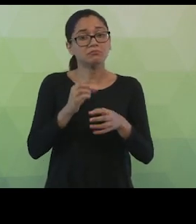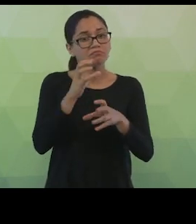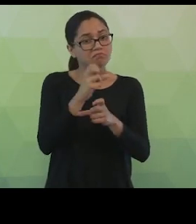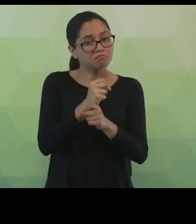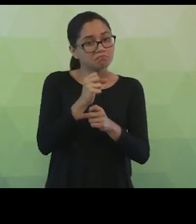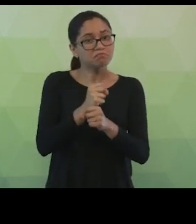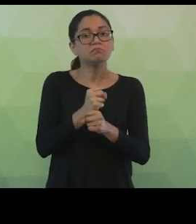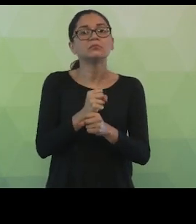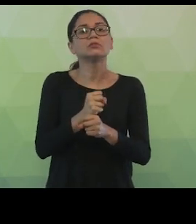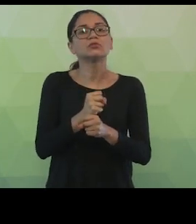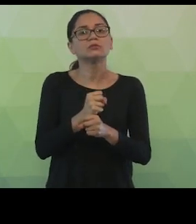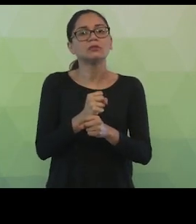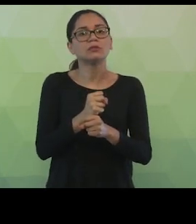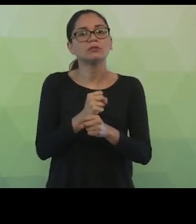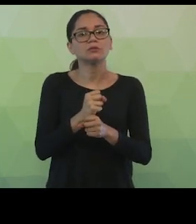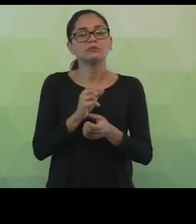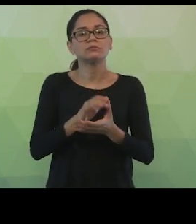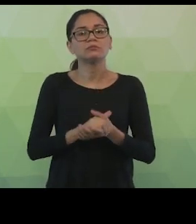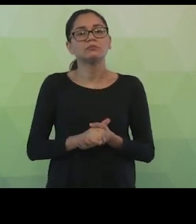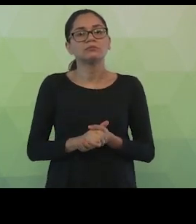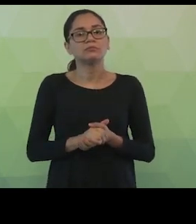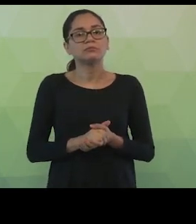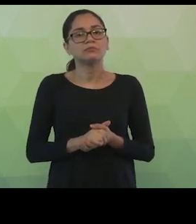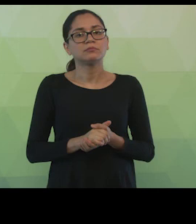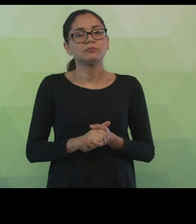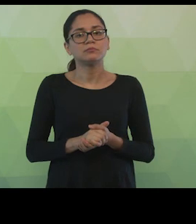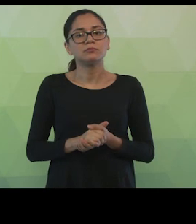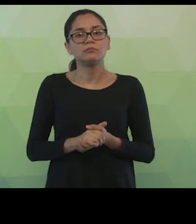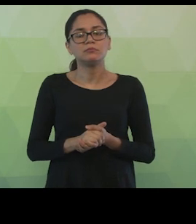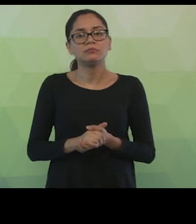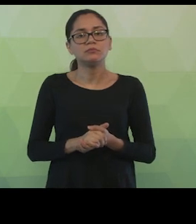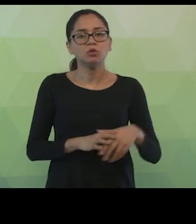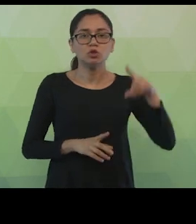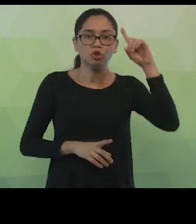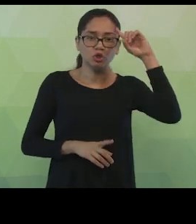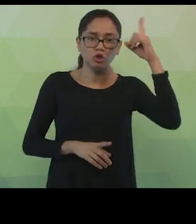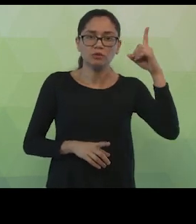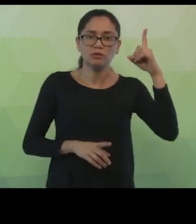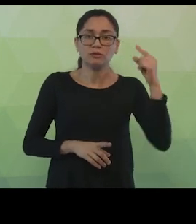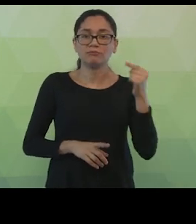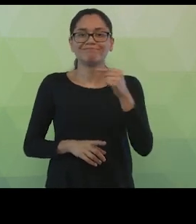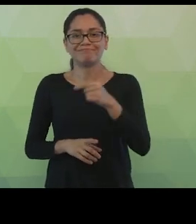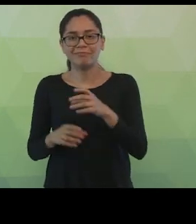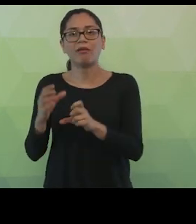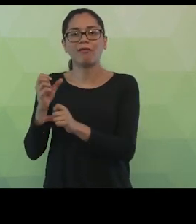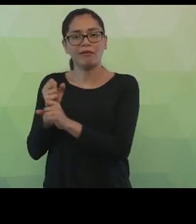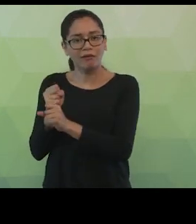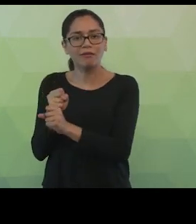usuário, pegou esse valor e converteu em anos.